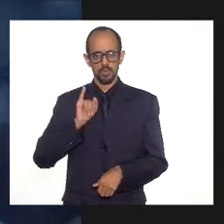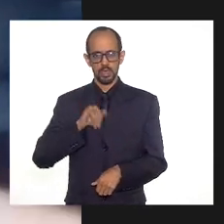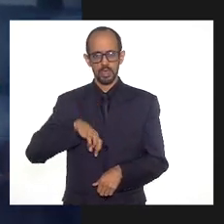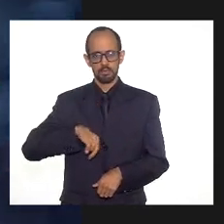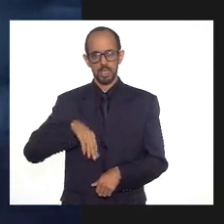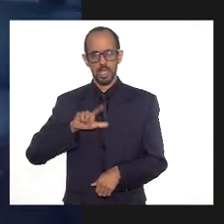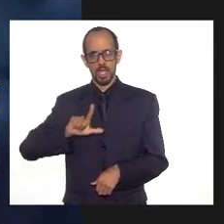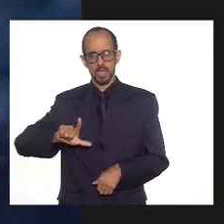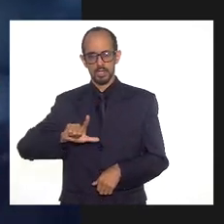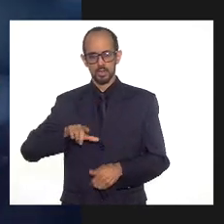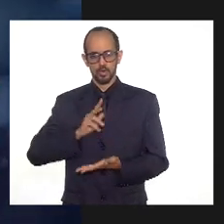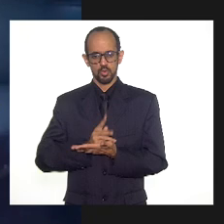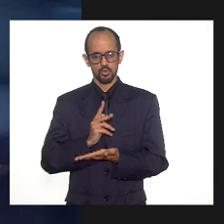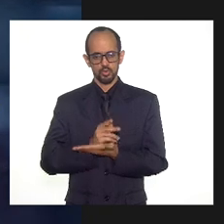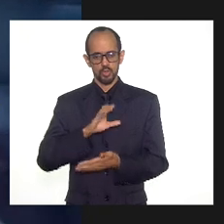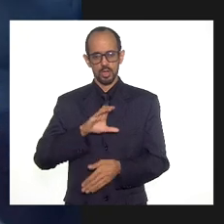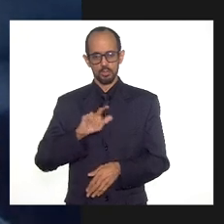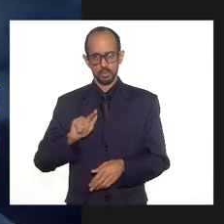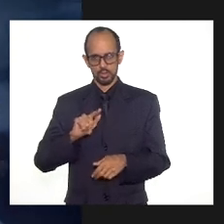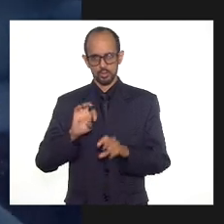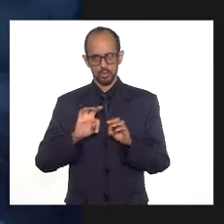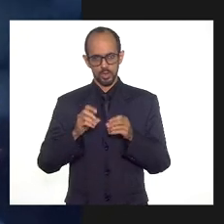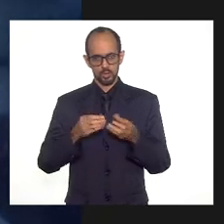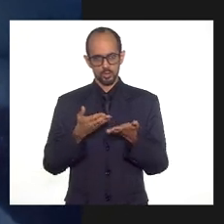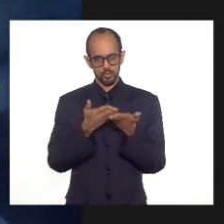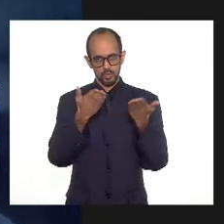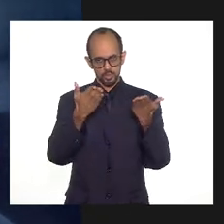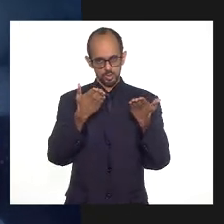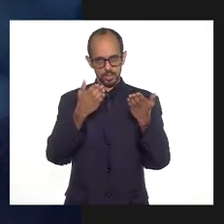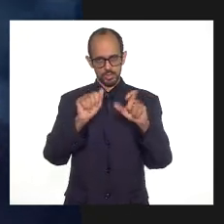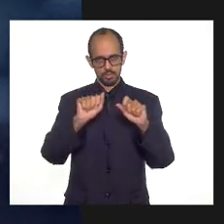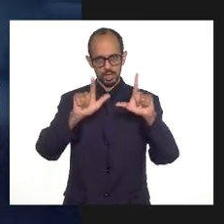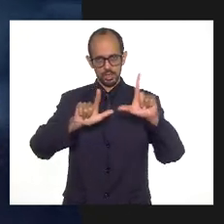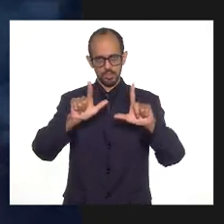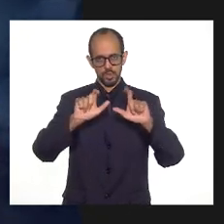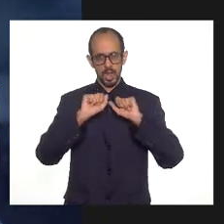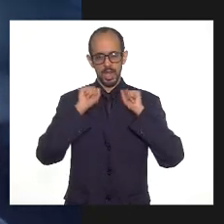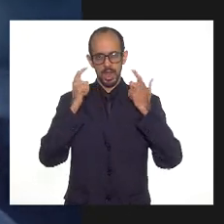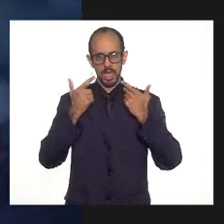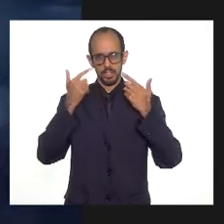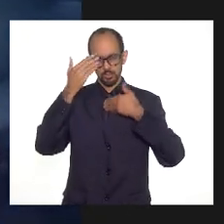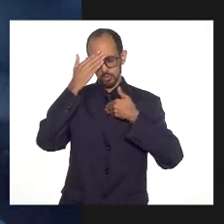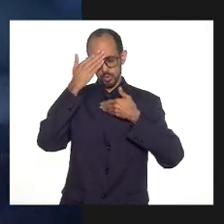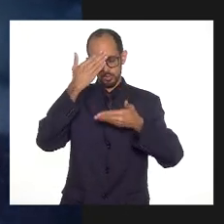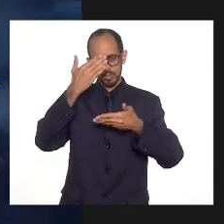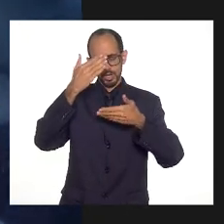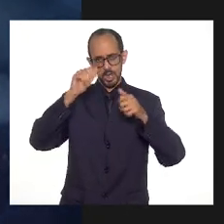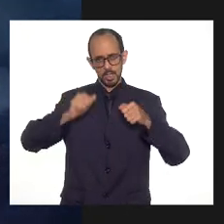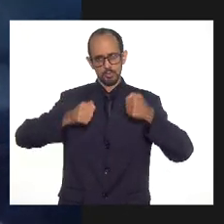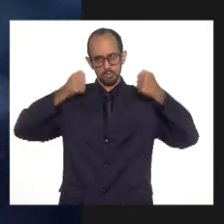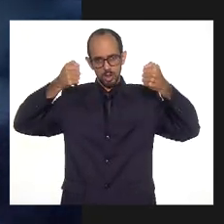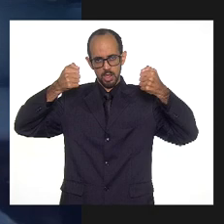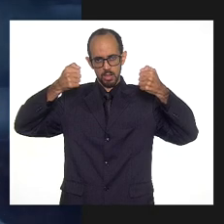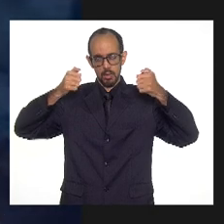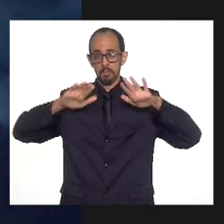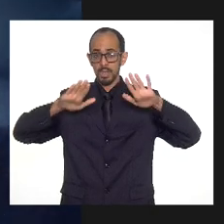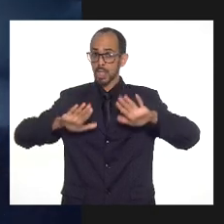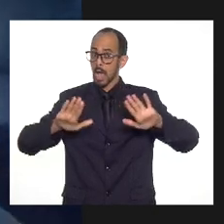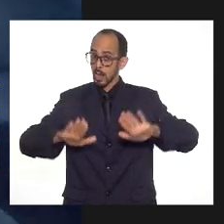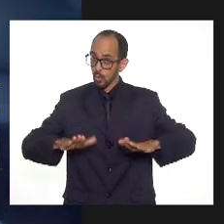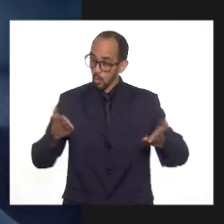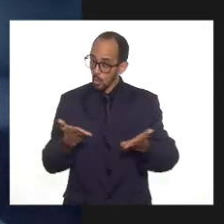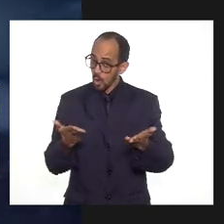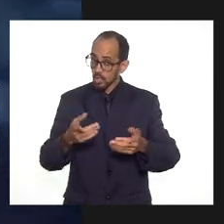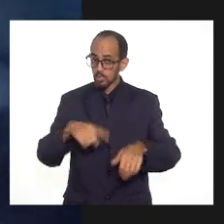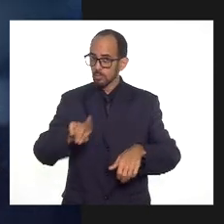agradecer a todos que estão assistindo a gente na TV Alerj, obrigado pela mobilização, mas não será mais necessário, porque já voltou atrás